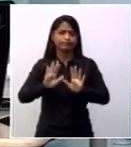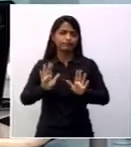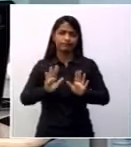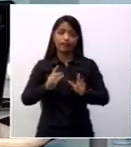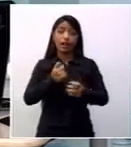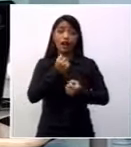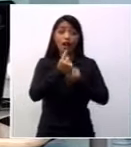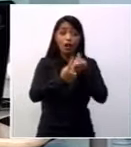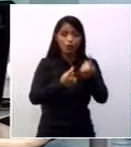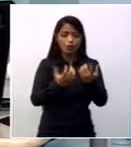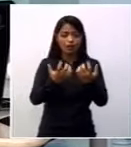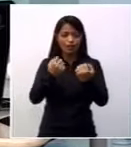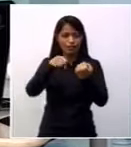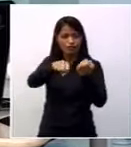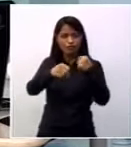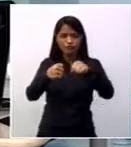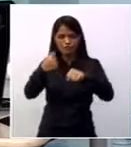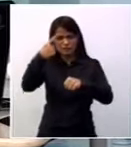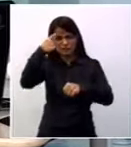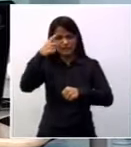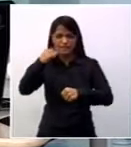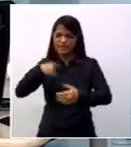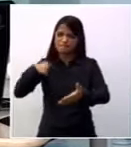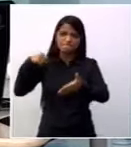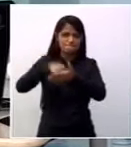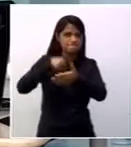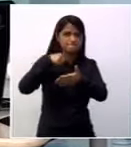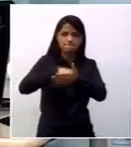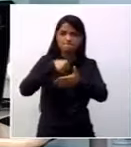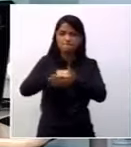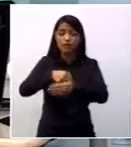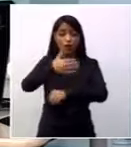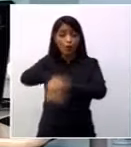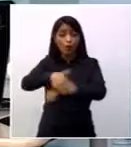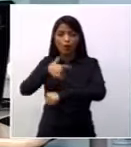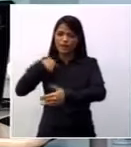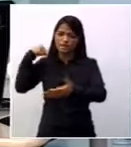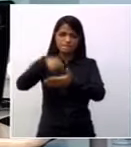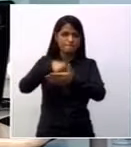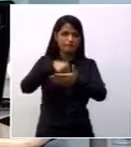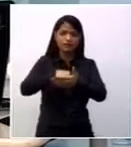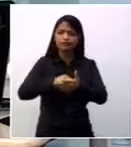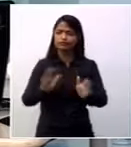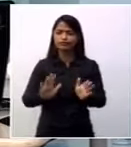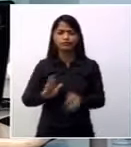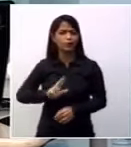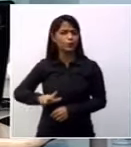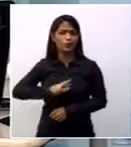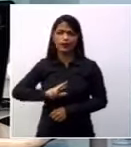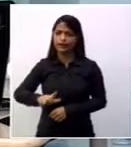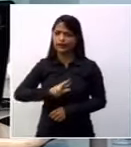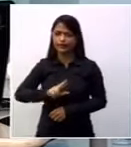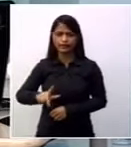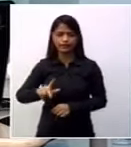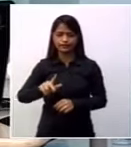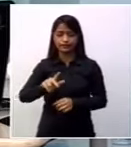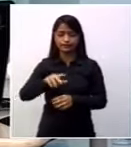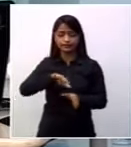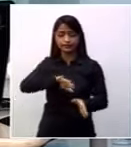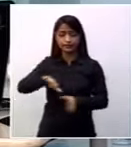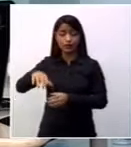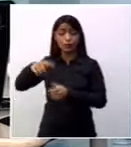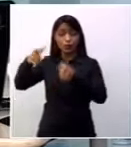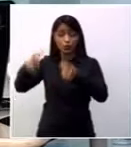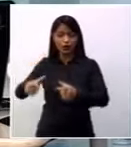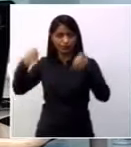a prática de luta com a ideia de que vai sair batendo na rua, nas pessoas, e não é assim. Assim que você chega lá na academia,